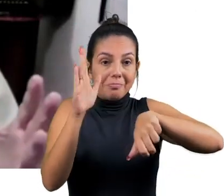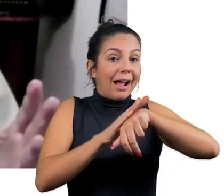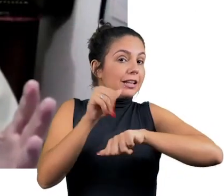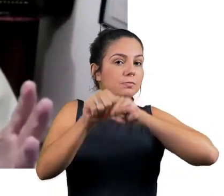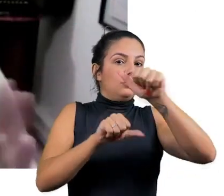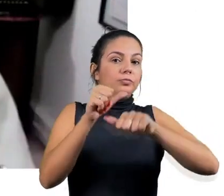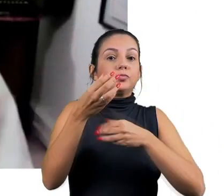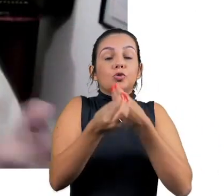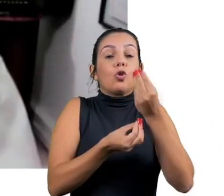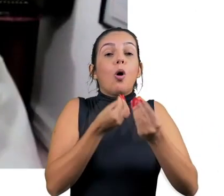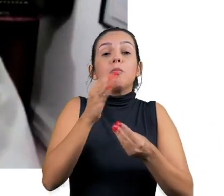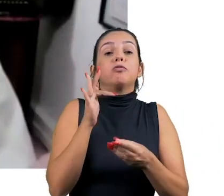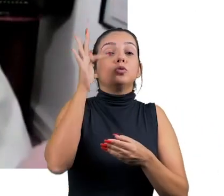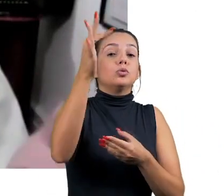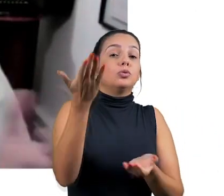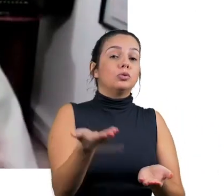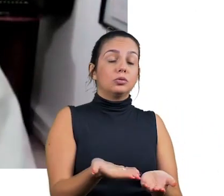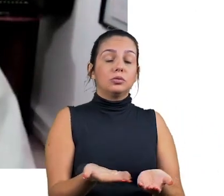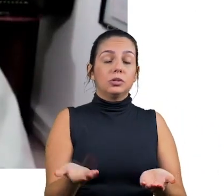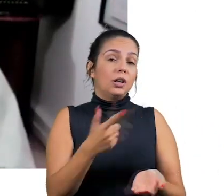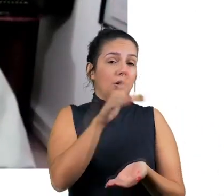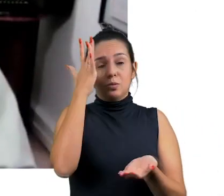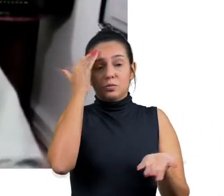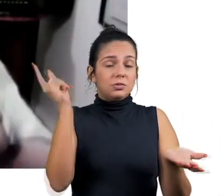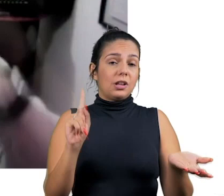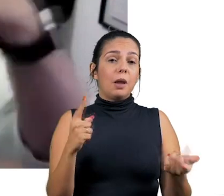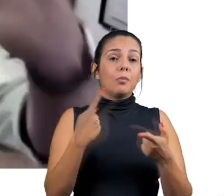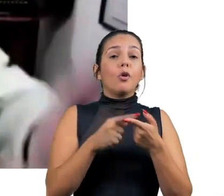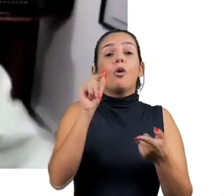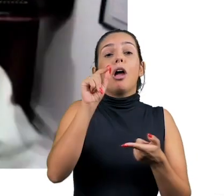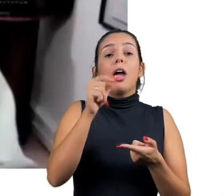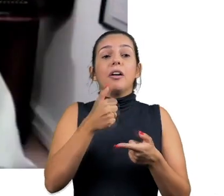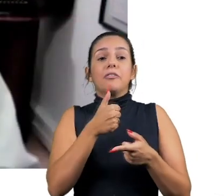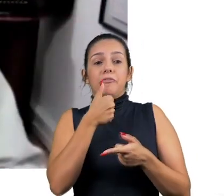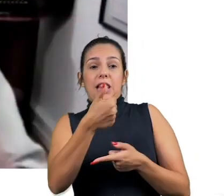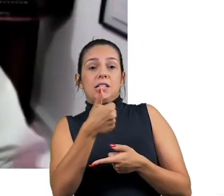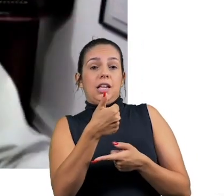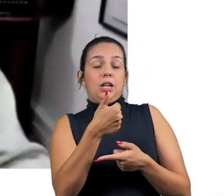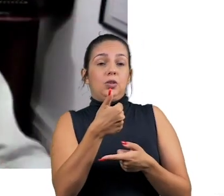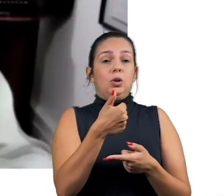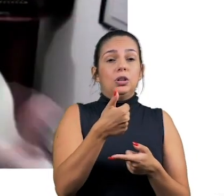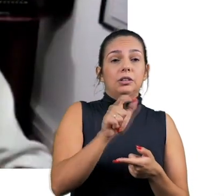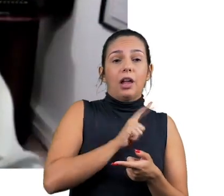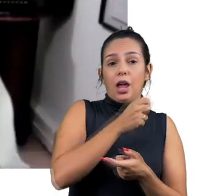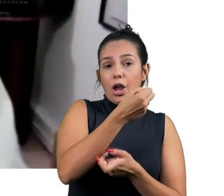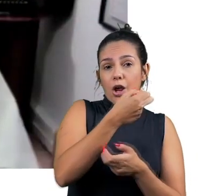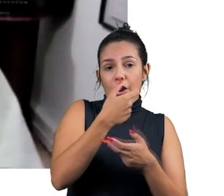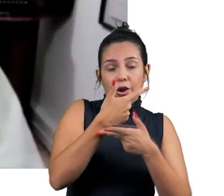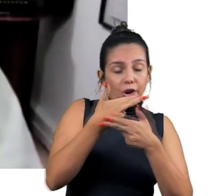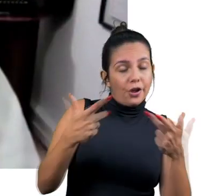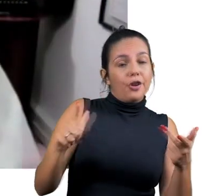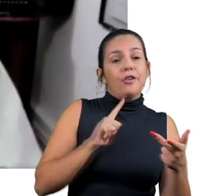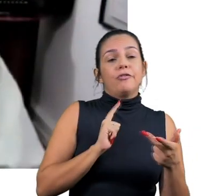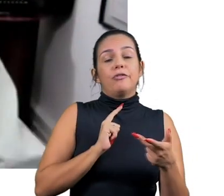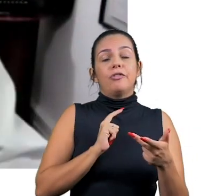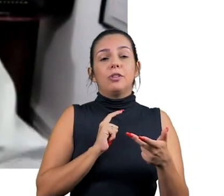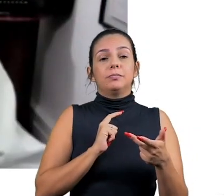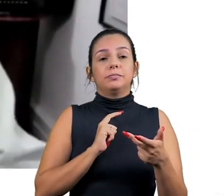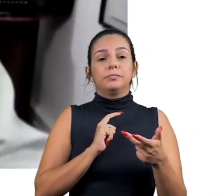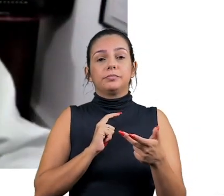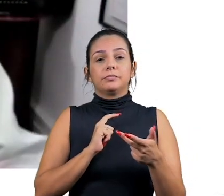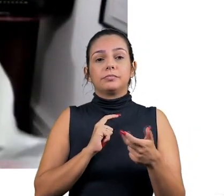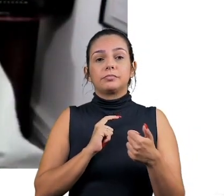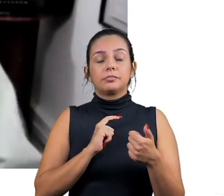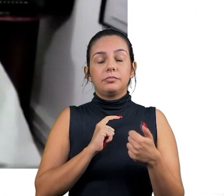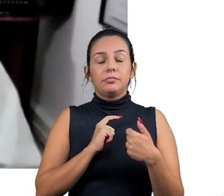Como é que vai ser? Ninguém sabe, porque o que vai dar certo, né? Quer dizer, tem formas emergentes aí que estão